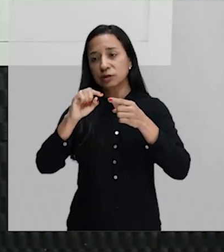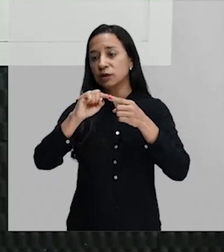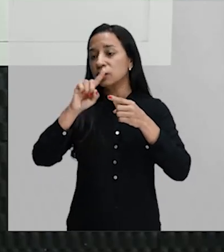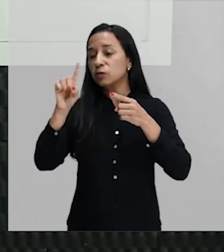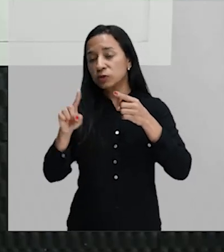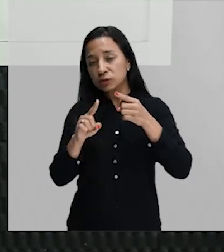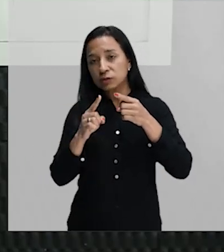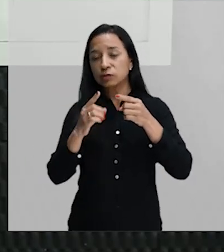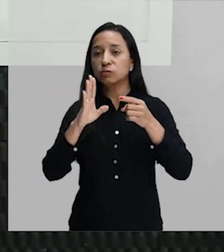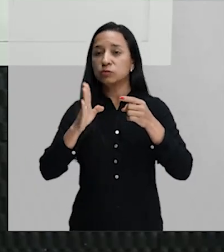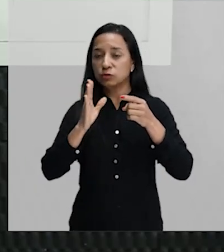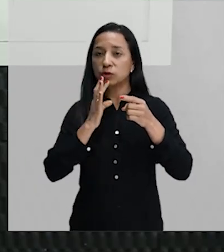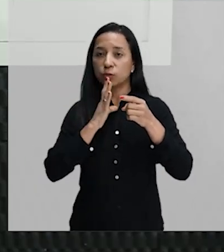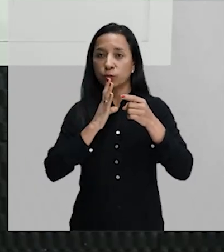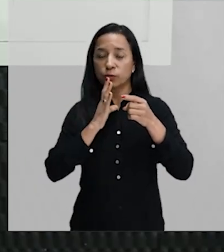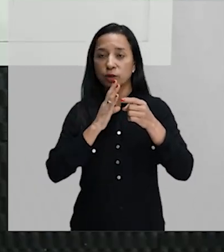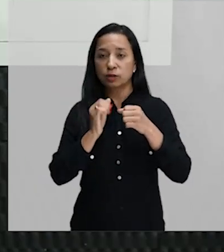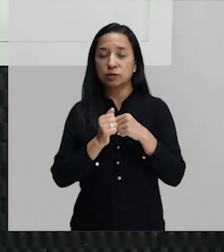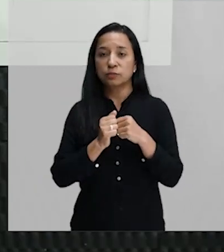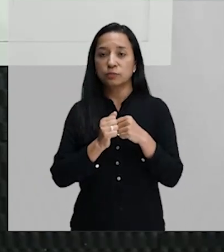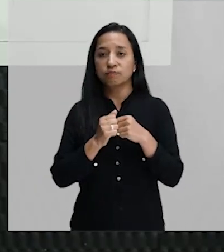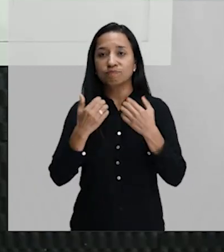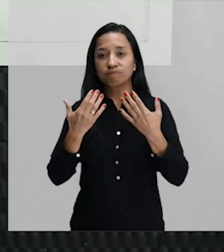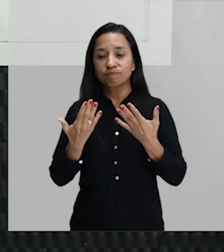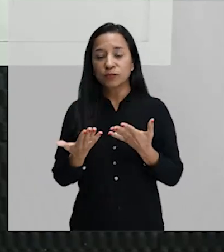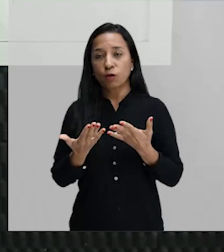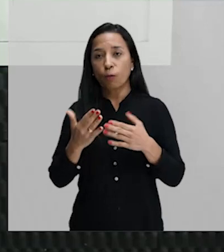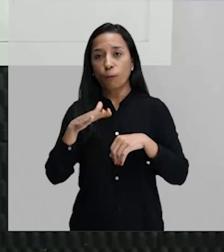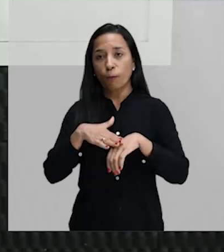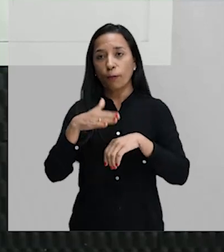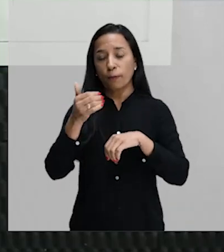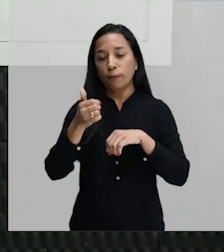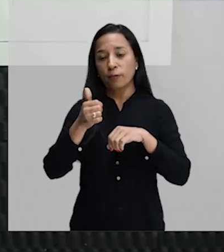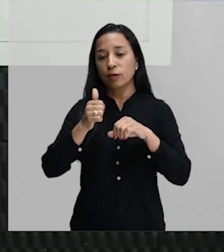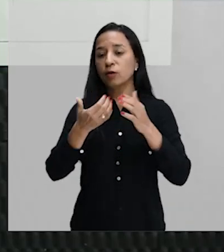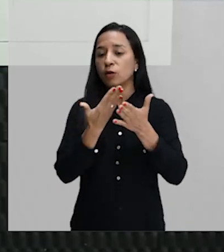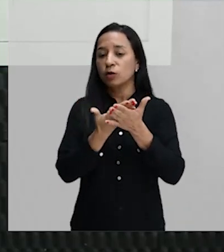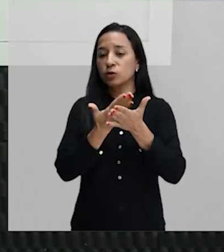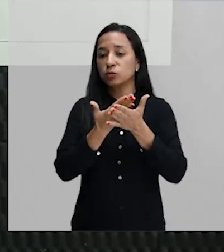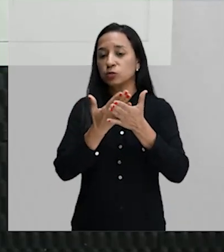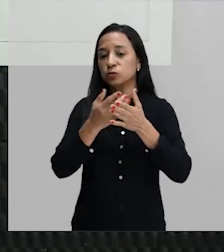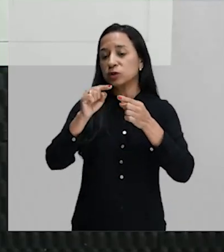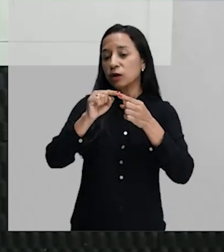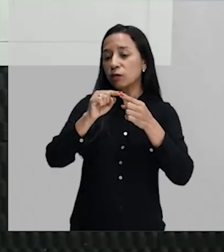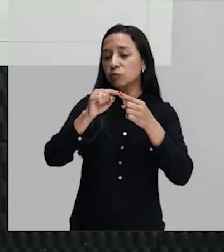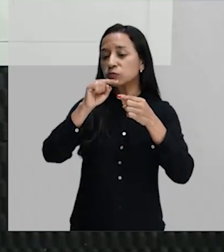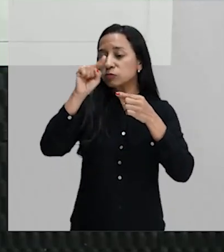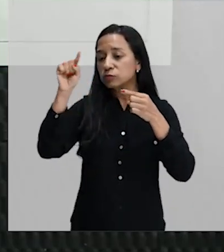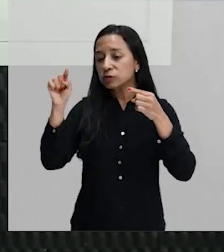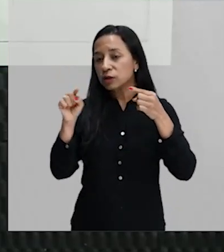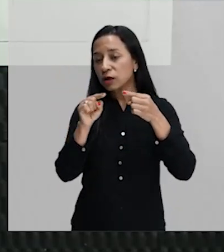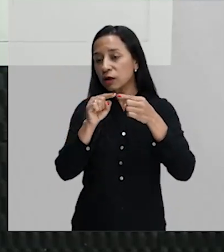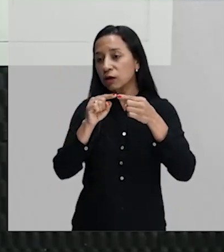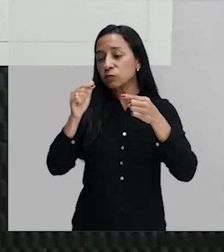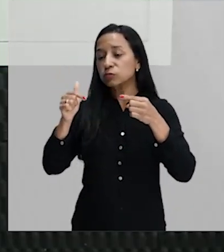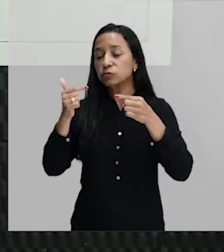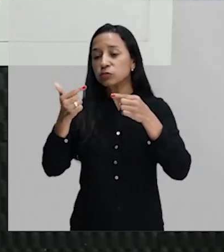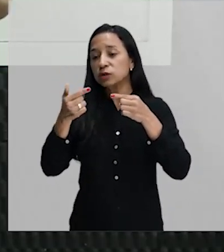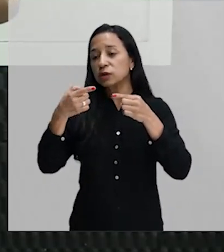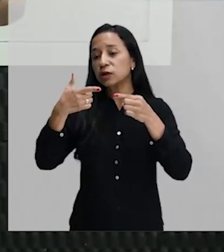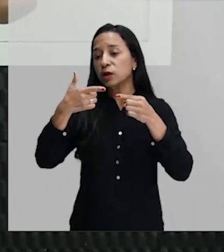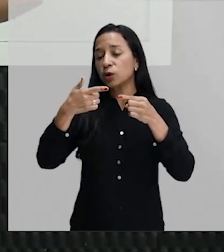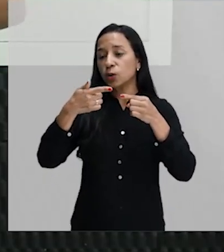gente já conhece. Tá? Então, é melhor eu trabalhar com esses arcos do que com o de 240, com o